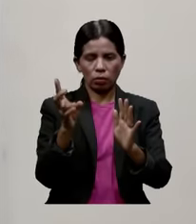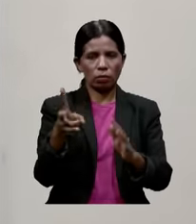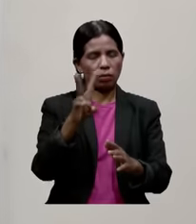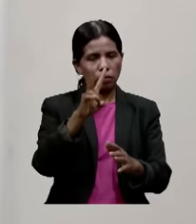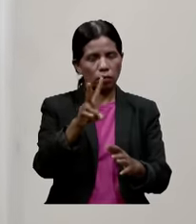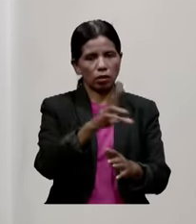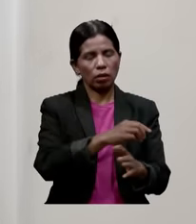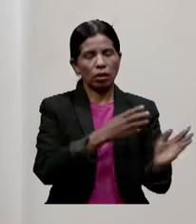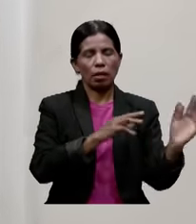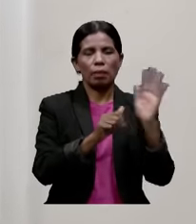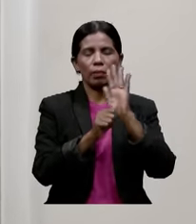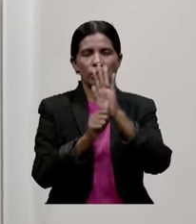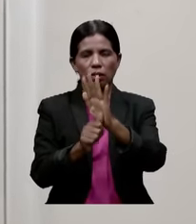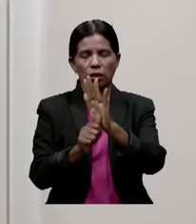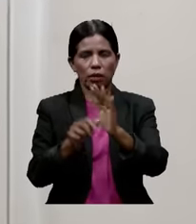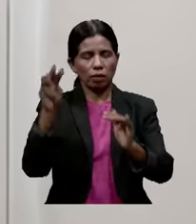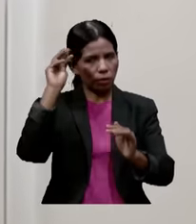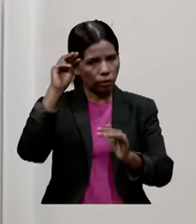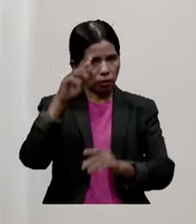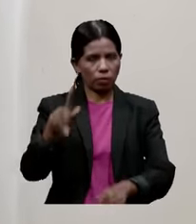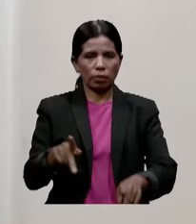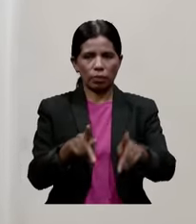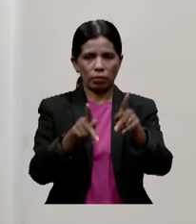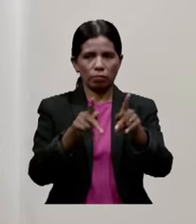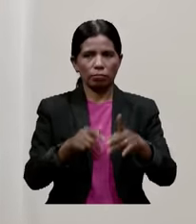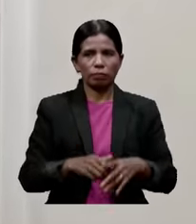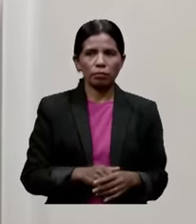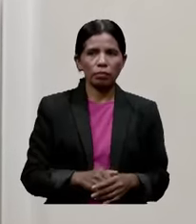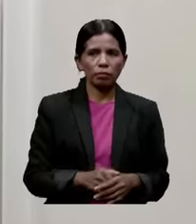rua molo que apresenta ba Ministério Público equipa cobertura GMN.